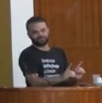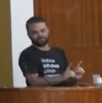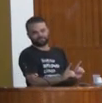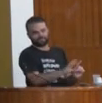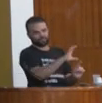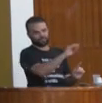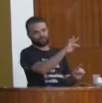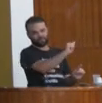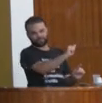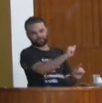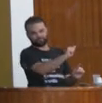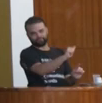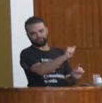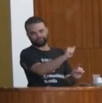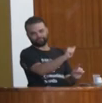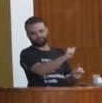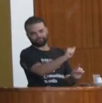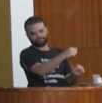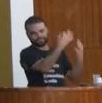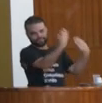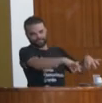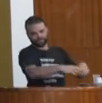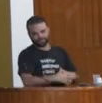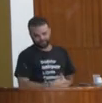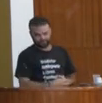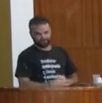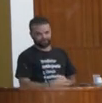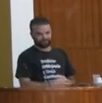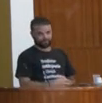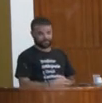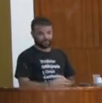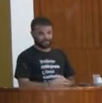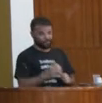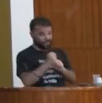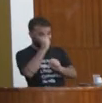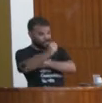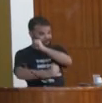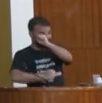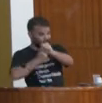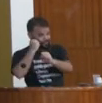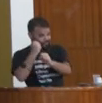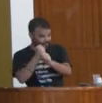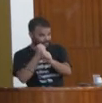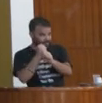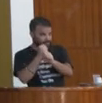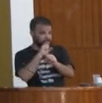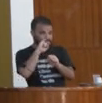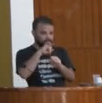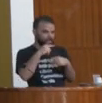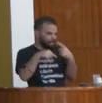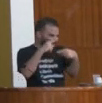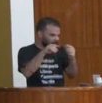com deficiência. Então, assim, a partir do ano que vem, se não houver nenhum adiamento,